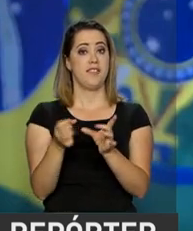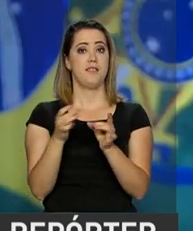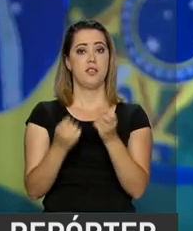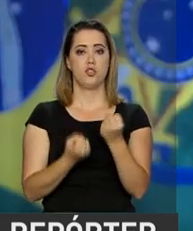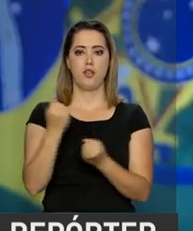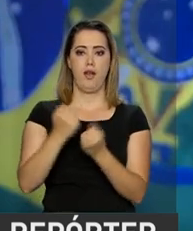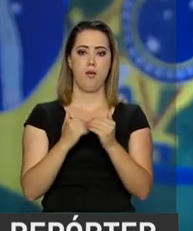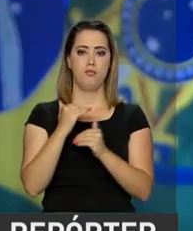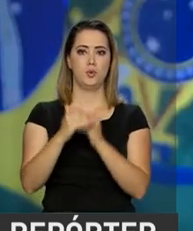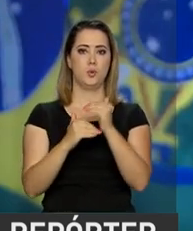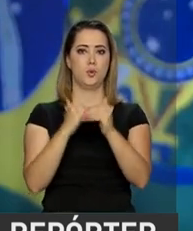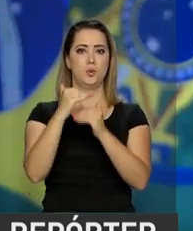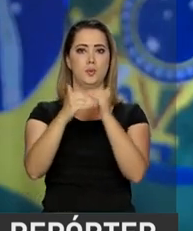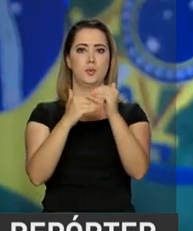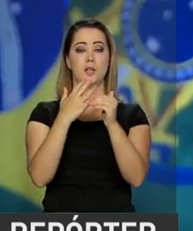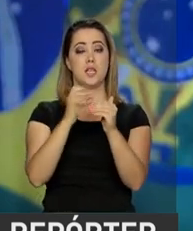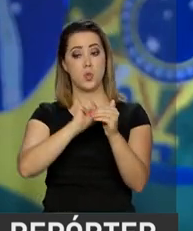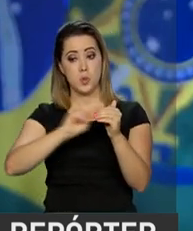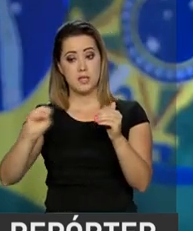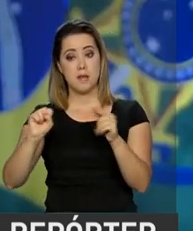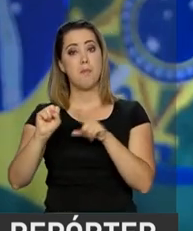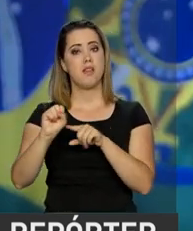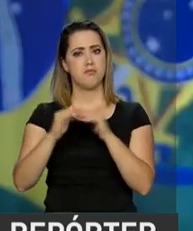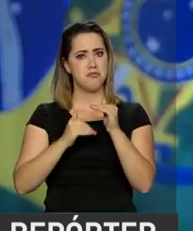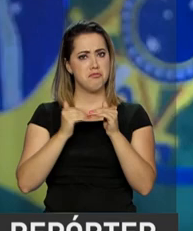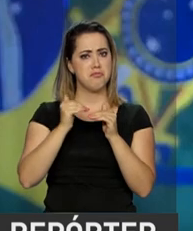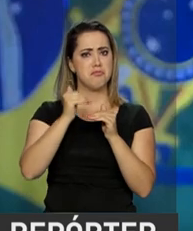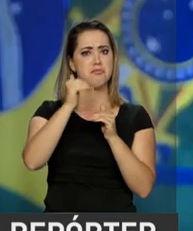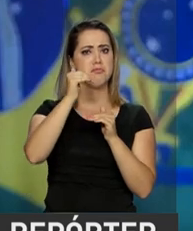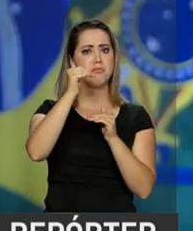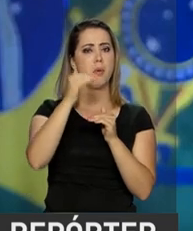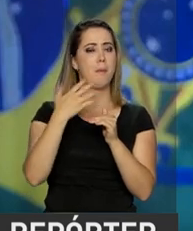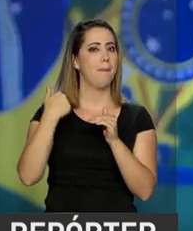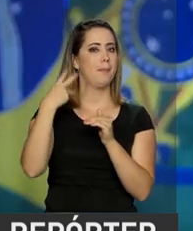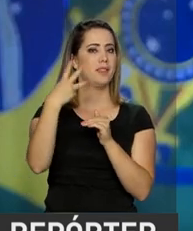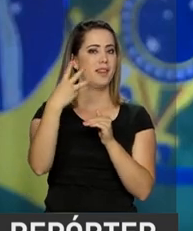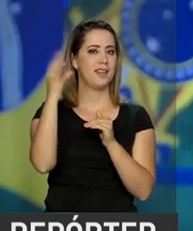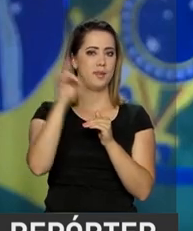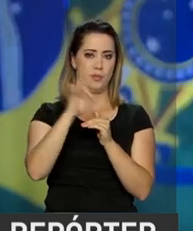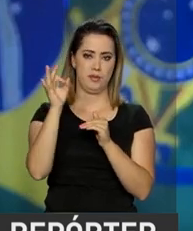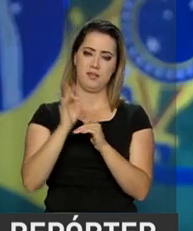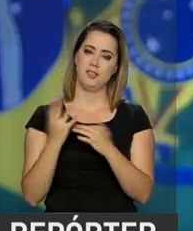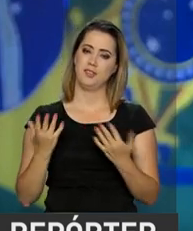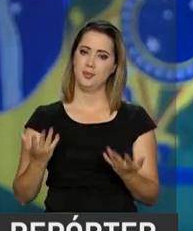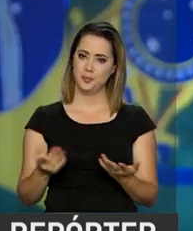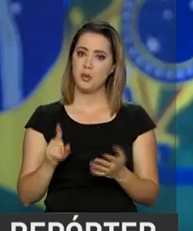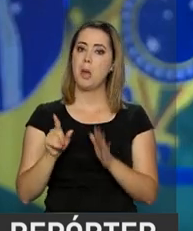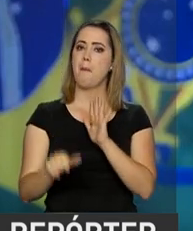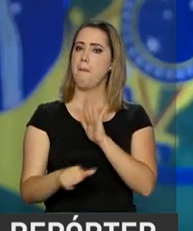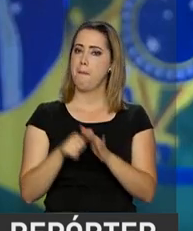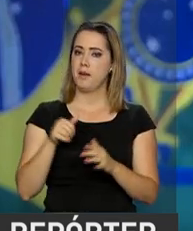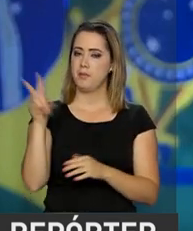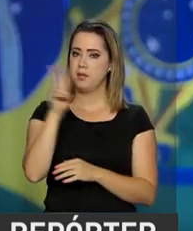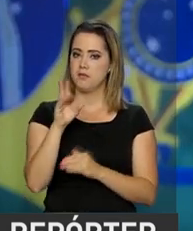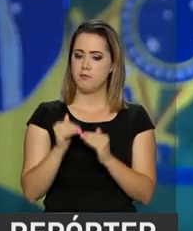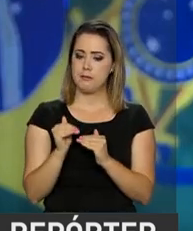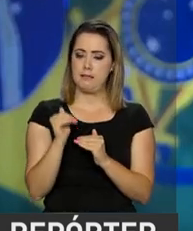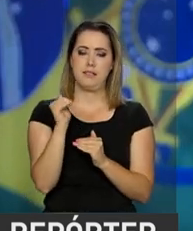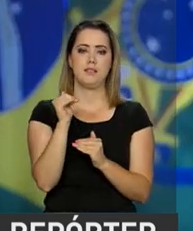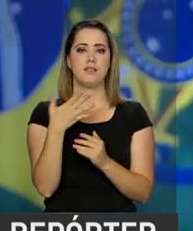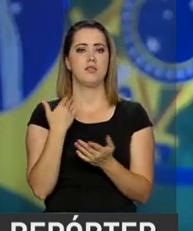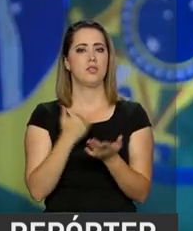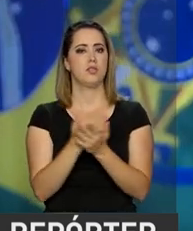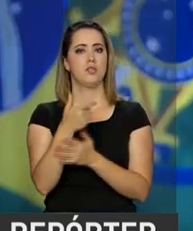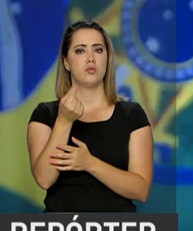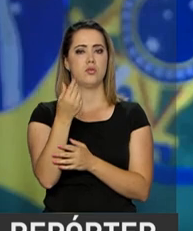cresceu no semestre essa alta já é de mais de 3% é o primeiro crescimento nas vendas